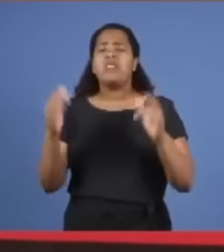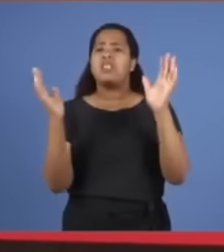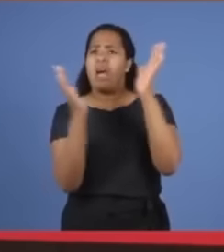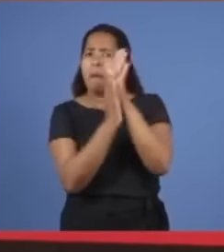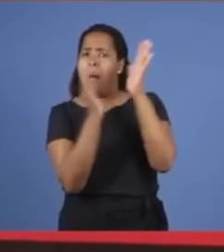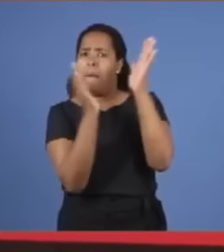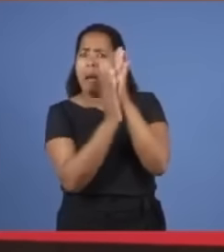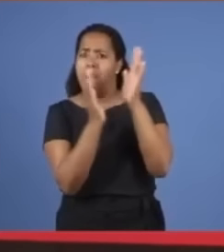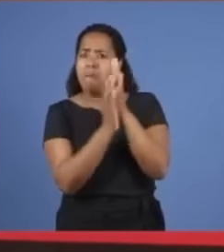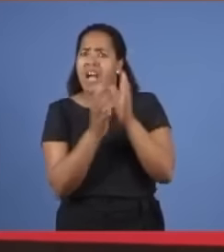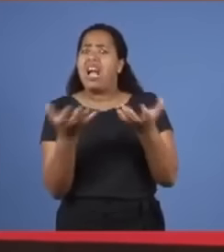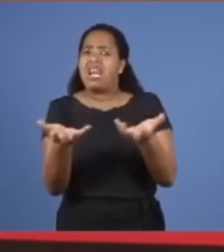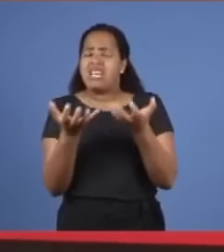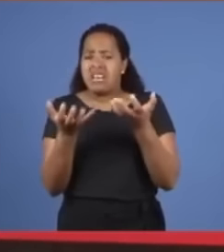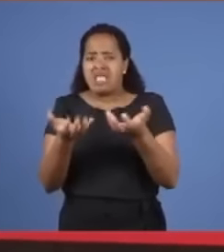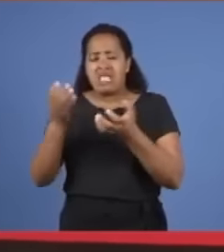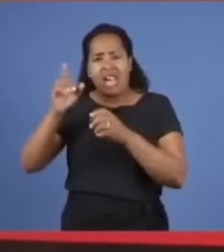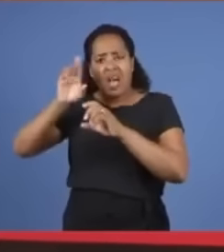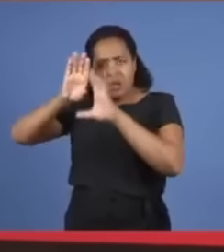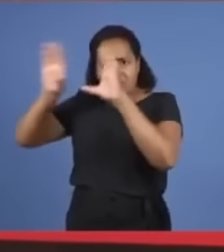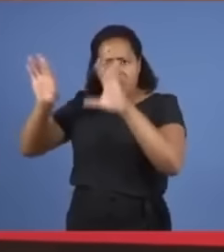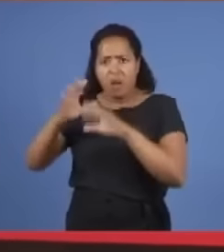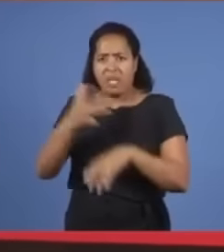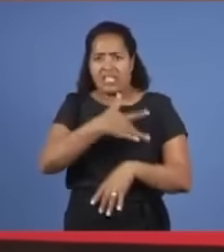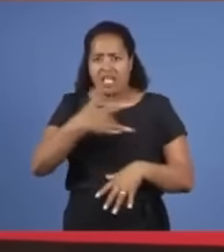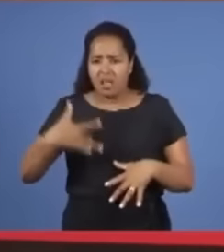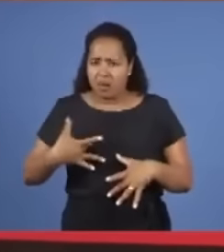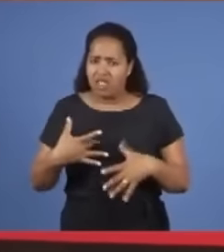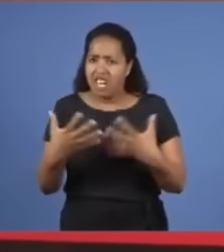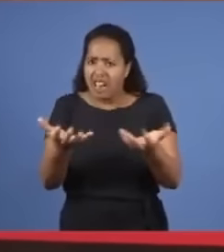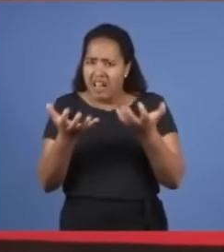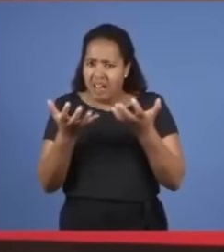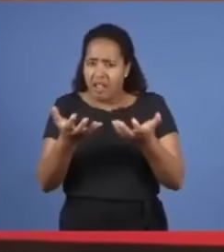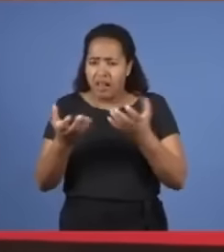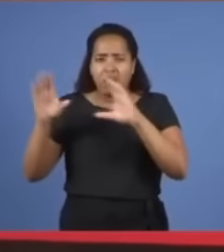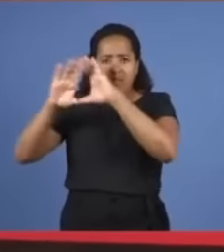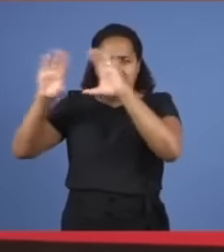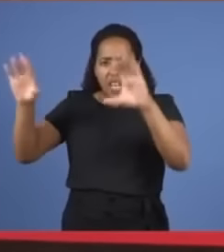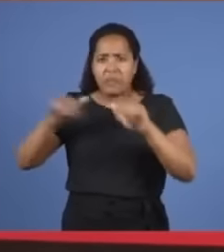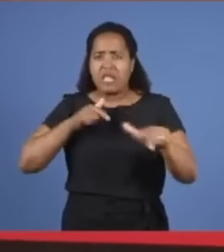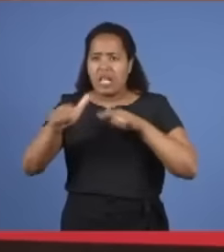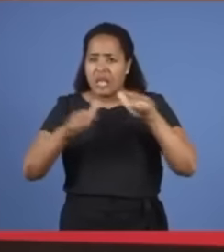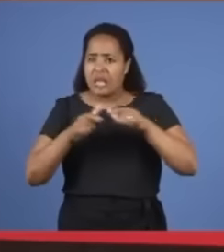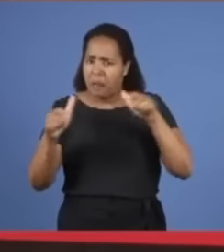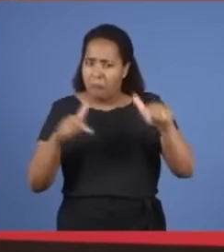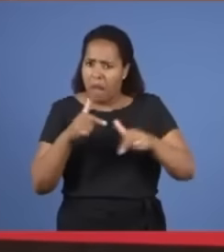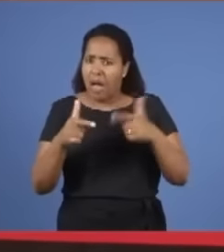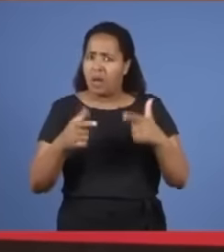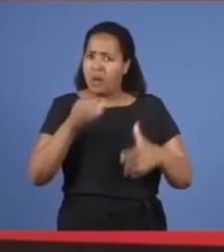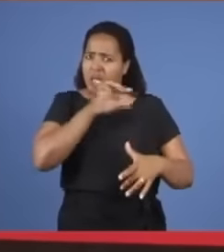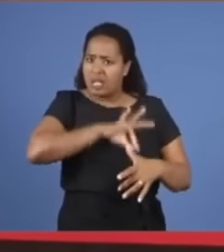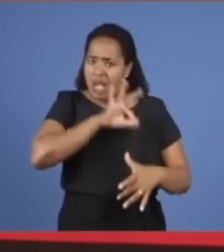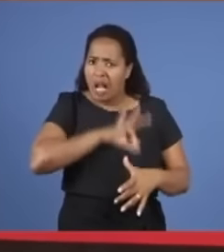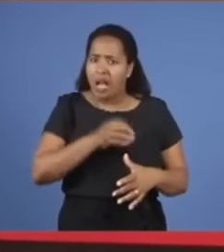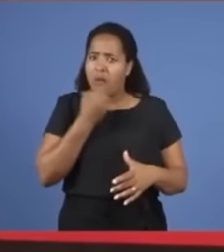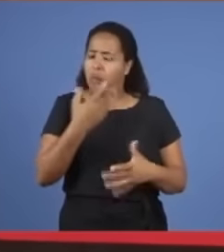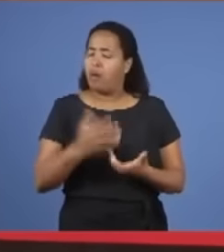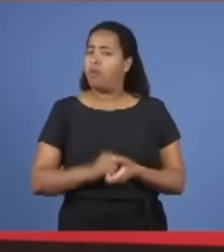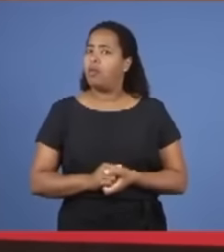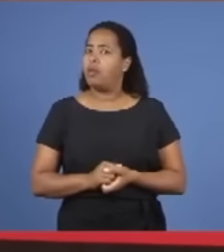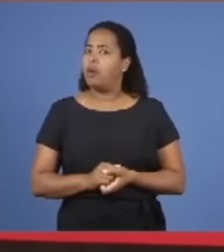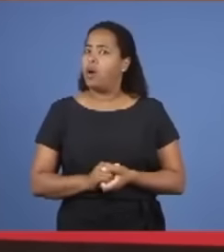sucesso profissional. Quer o céu, mas quer ficar com saúde. Meus irmãos, o segredo é querer só o